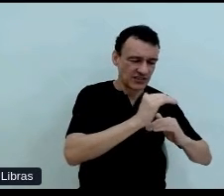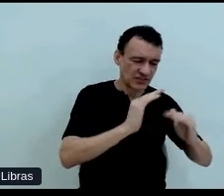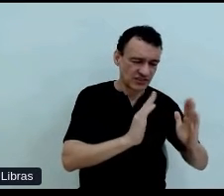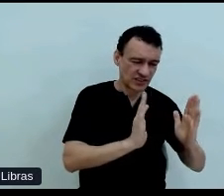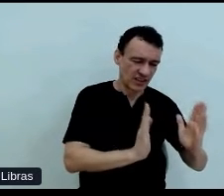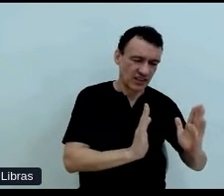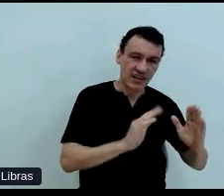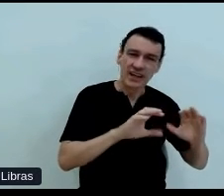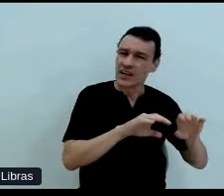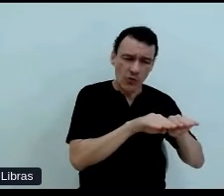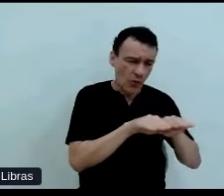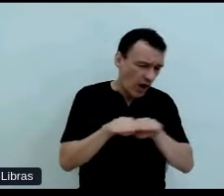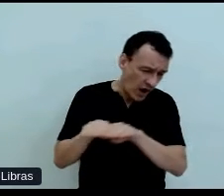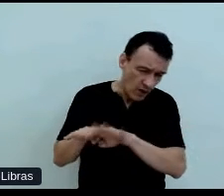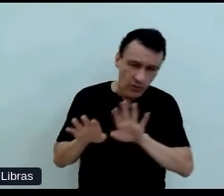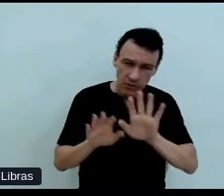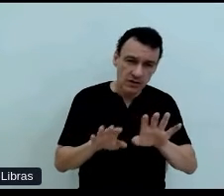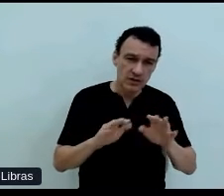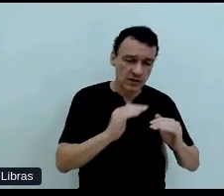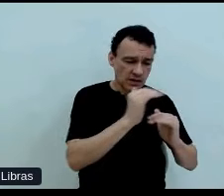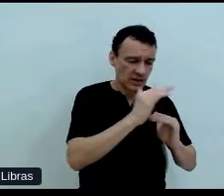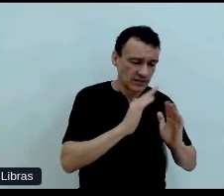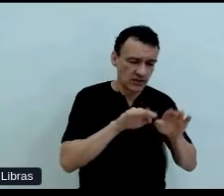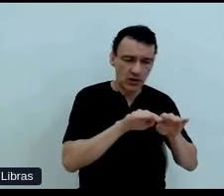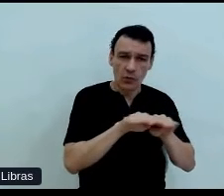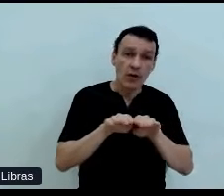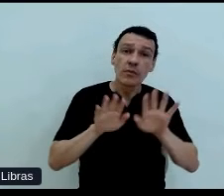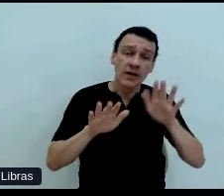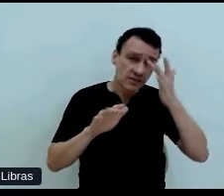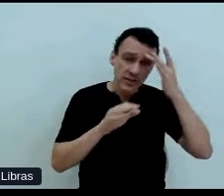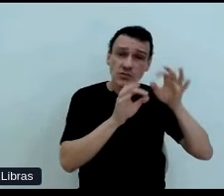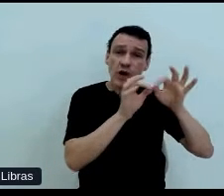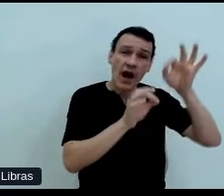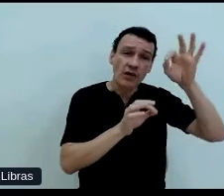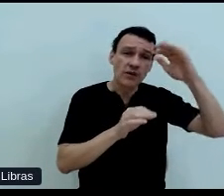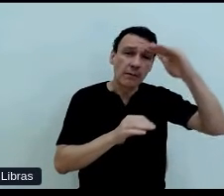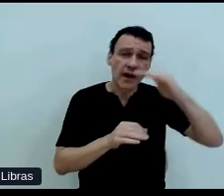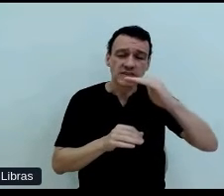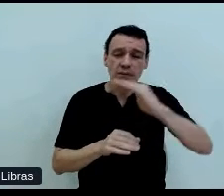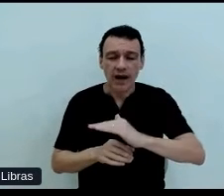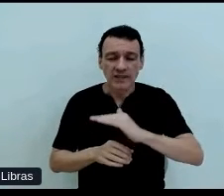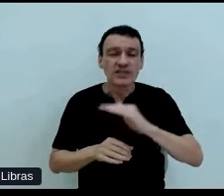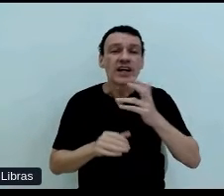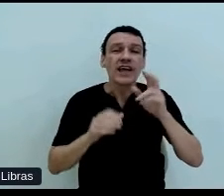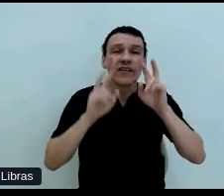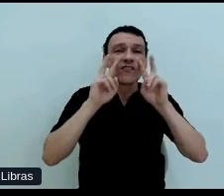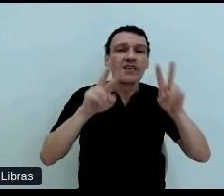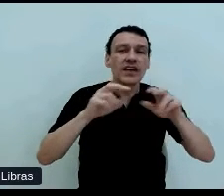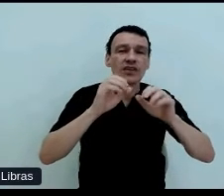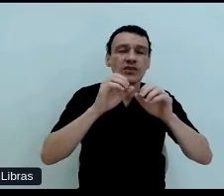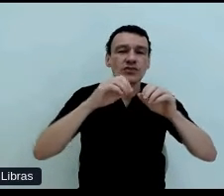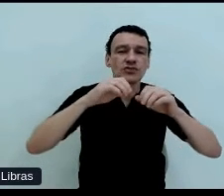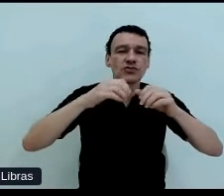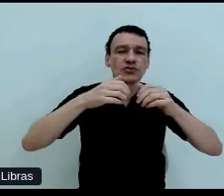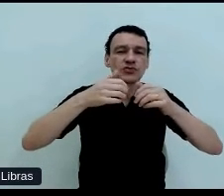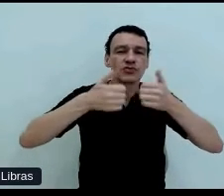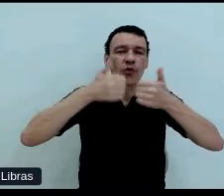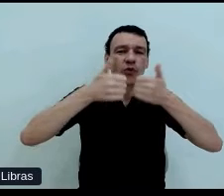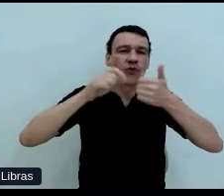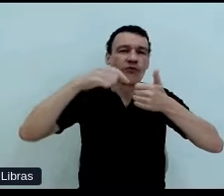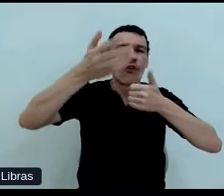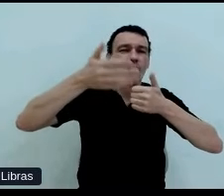mesmo tamanho, e pessoas em tamanhos diferentes, todas elas querendo assistir a um jogo, e na